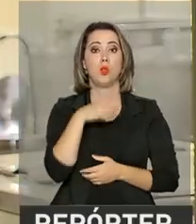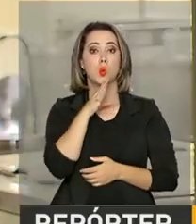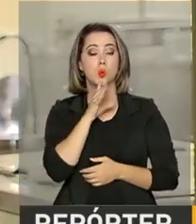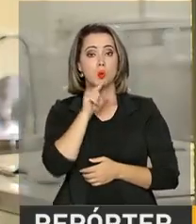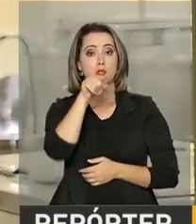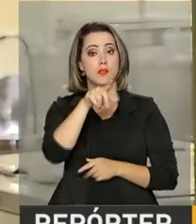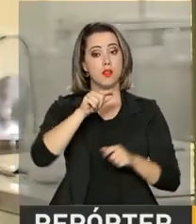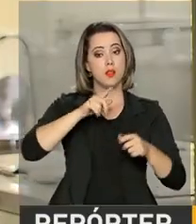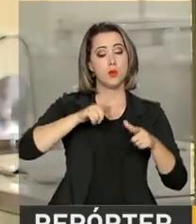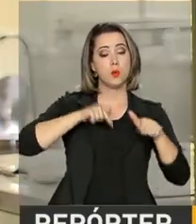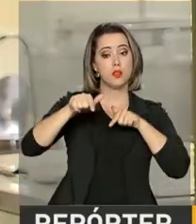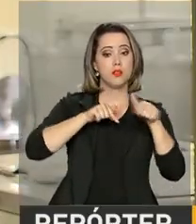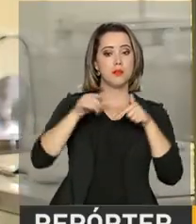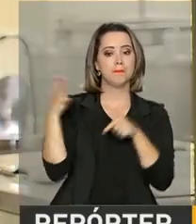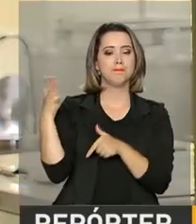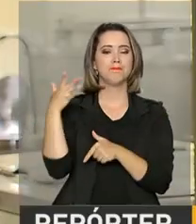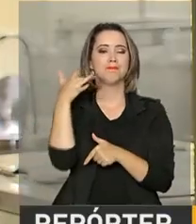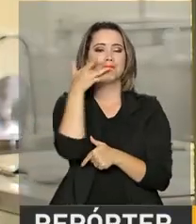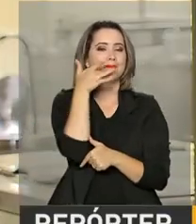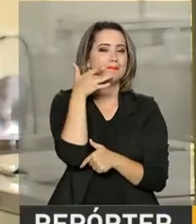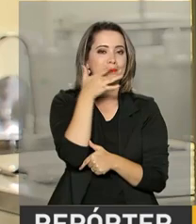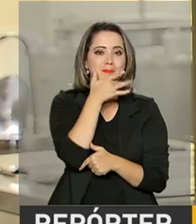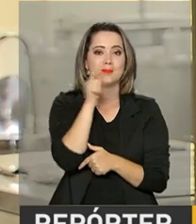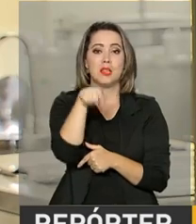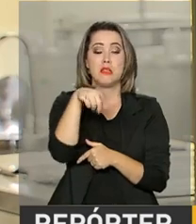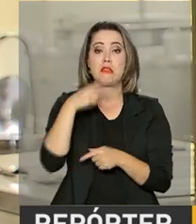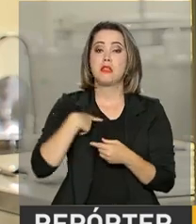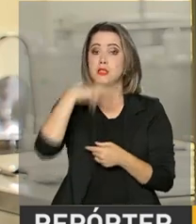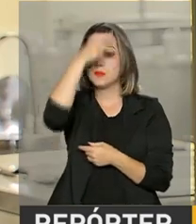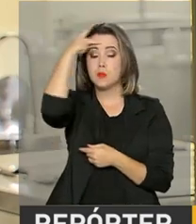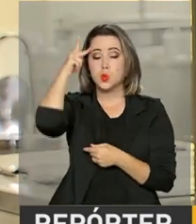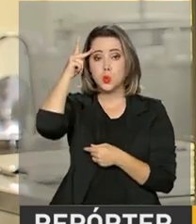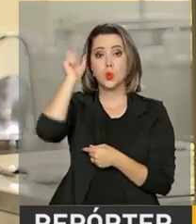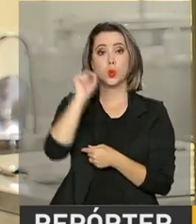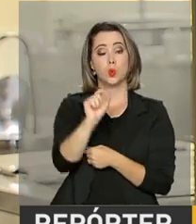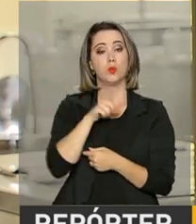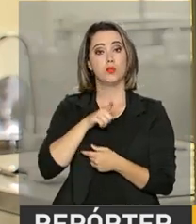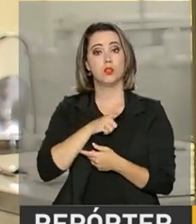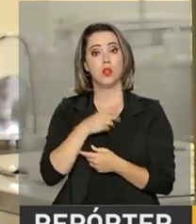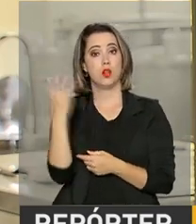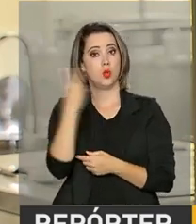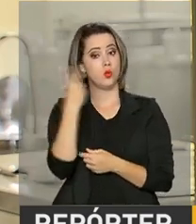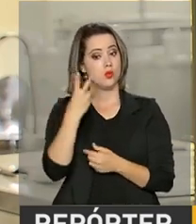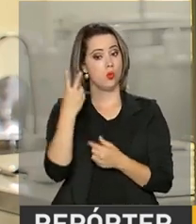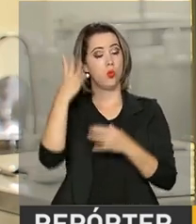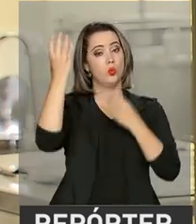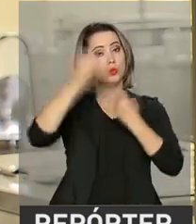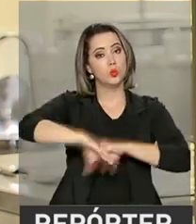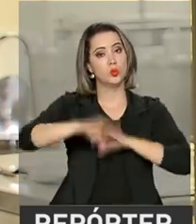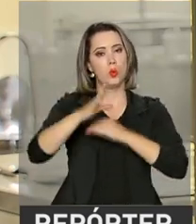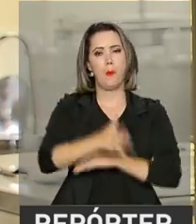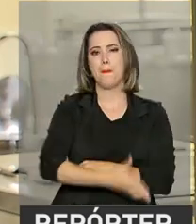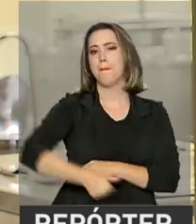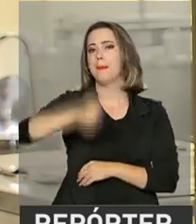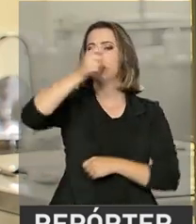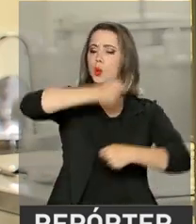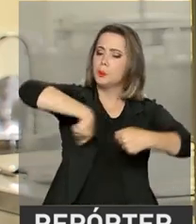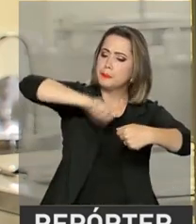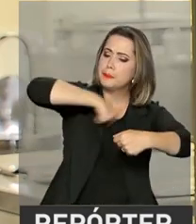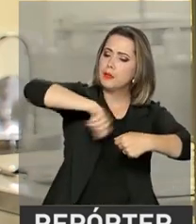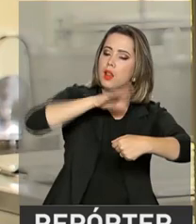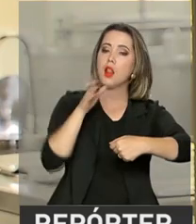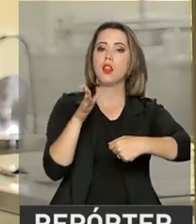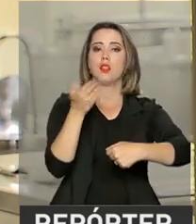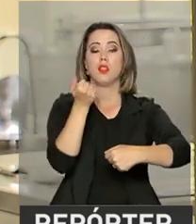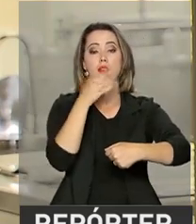trabalho saboroso desses profissionais, o Ministério da Educação lançou a segunda edição do concurso Melhores Receitas da Alimentação